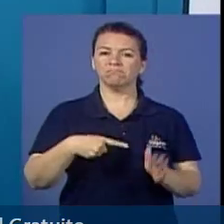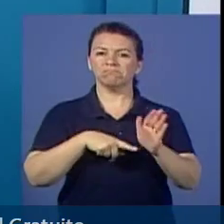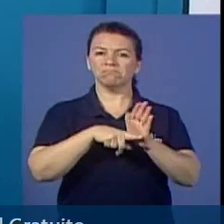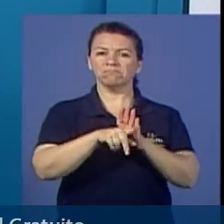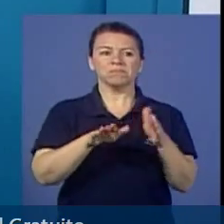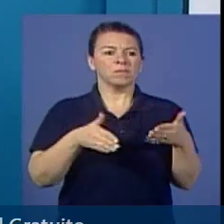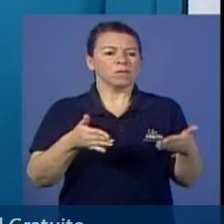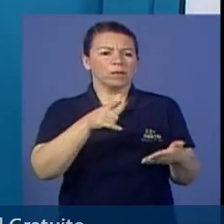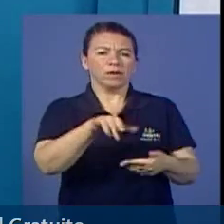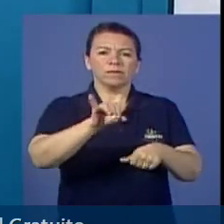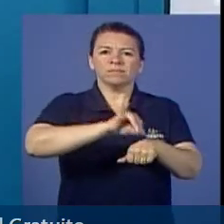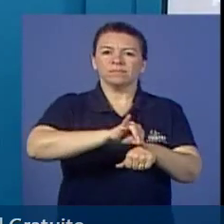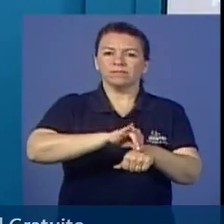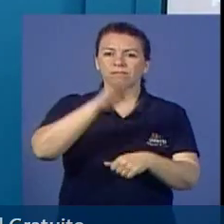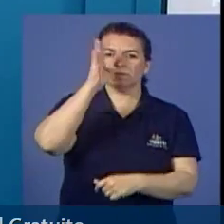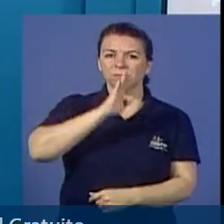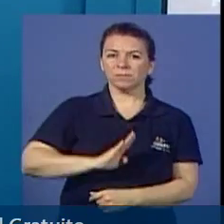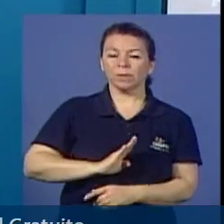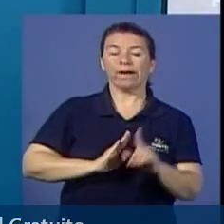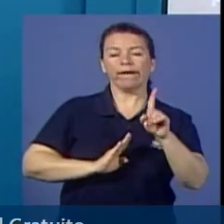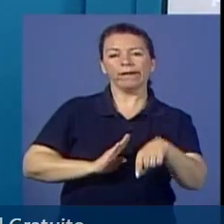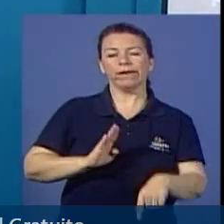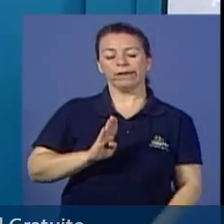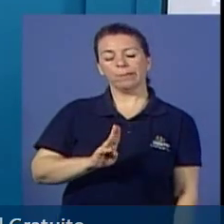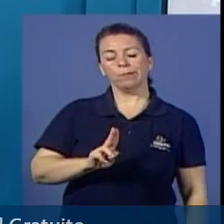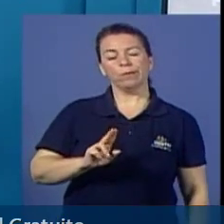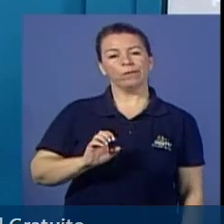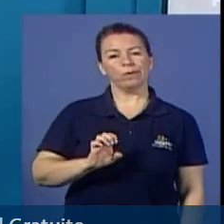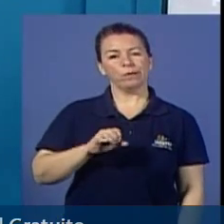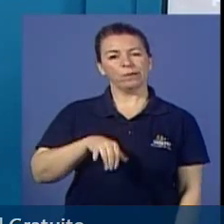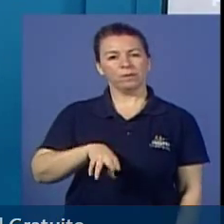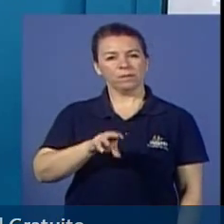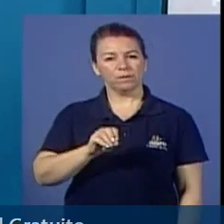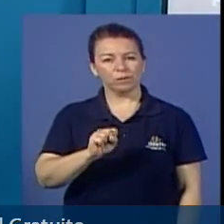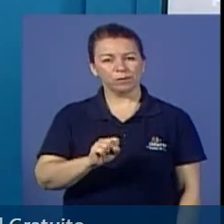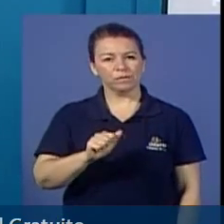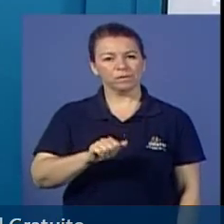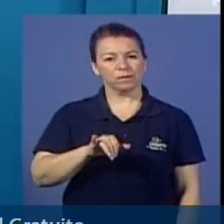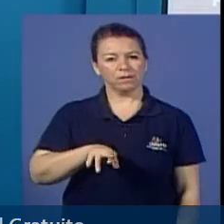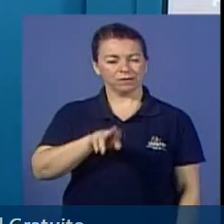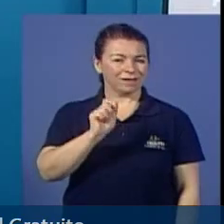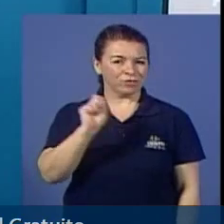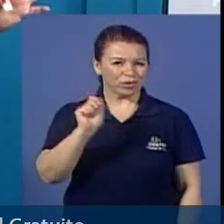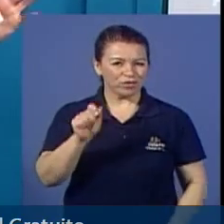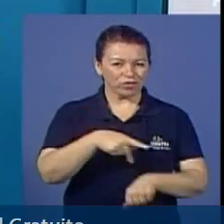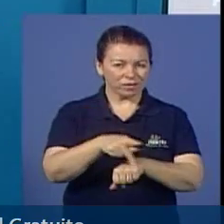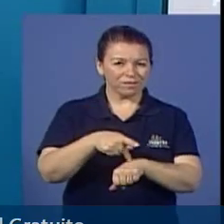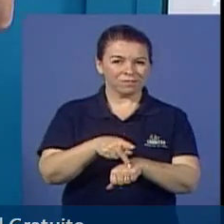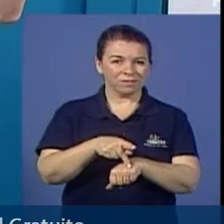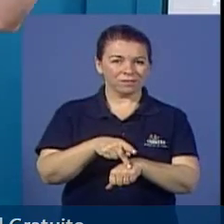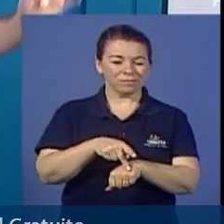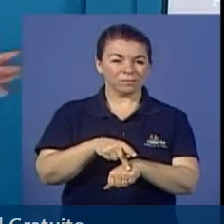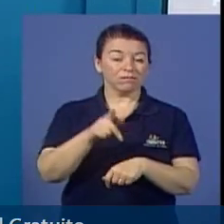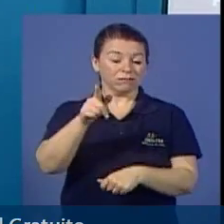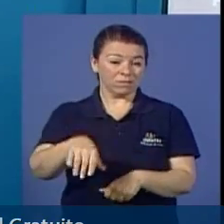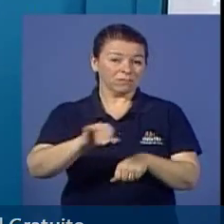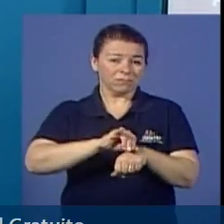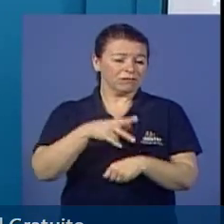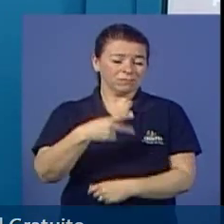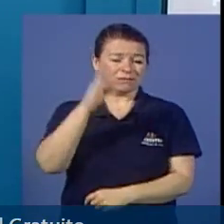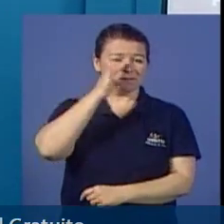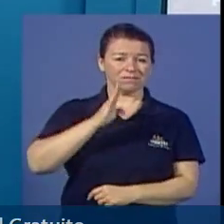Aires. Aires, né? Porque vinham para cá, falava-se em Brasil, mas eles iam direto para Buenos Aires. Então, a ideia que eles tinham é que a capital do Brasil